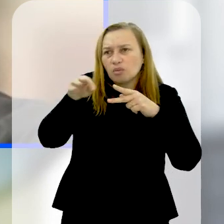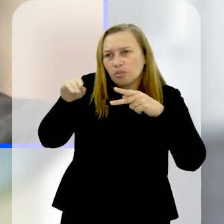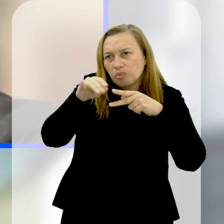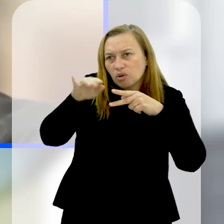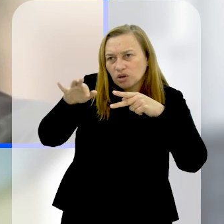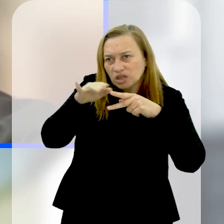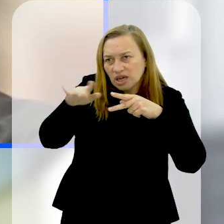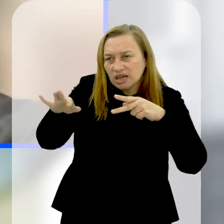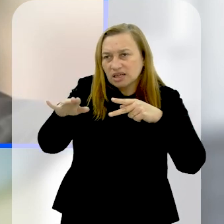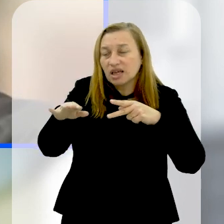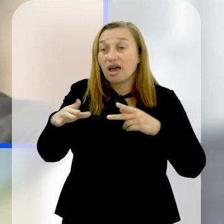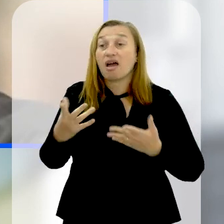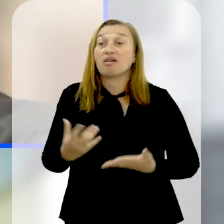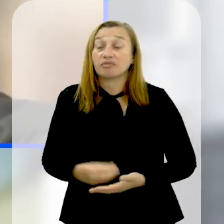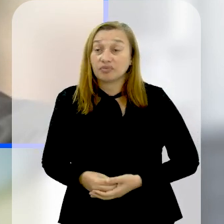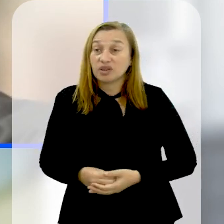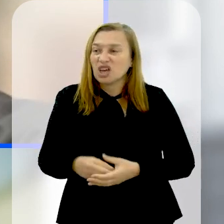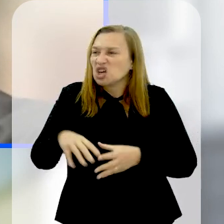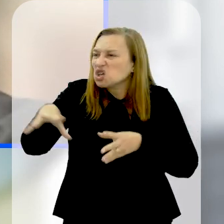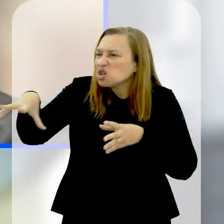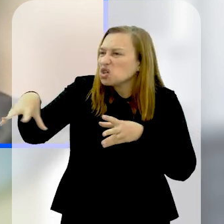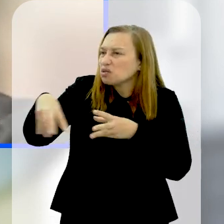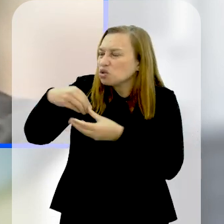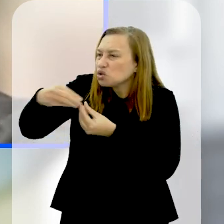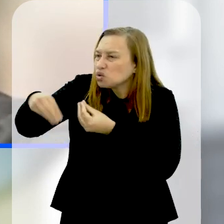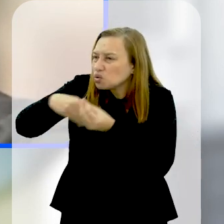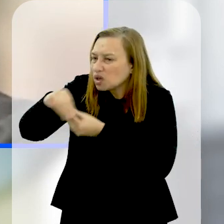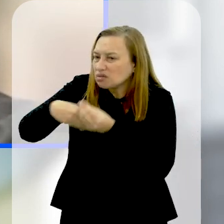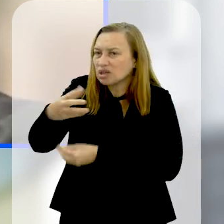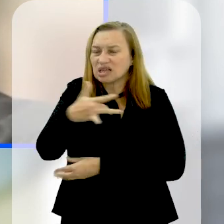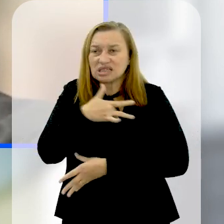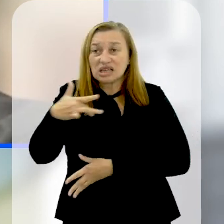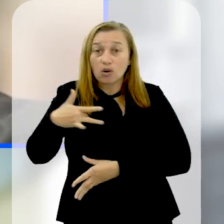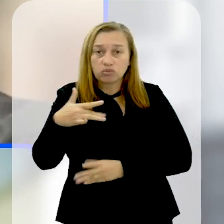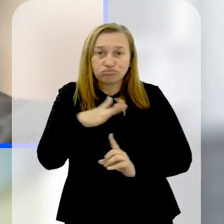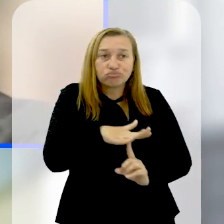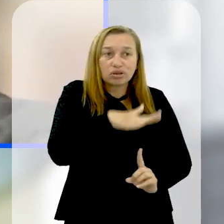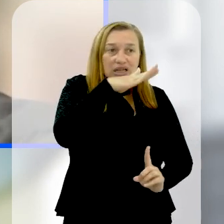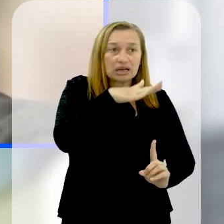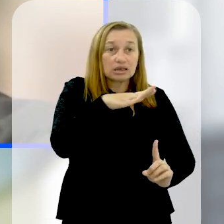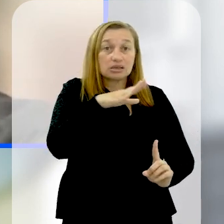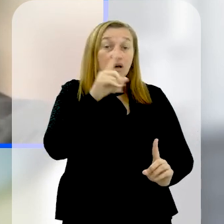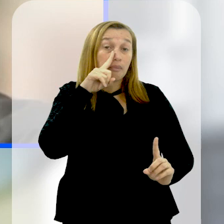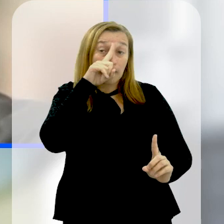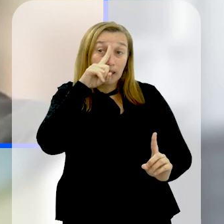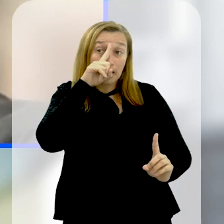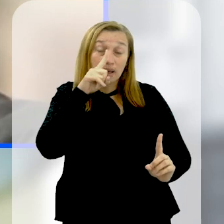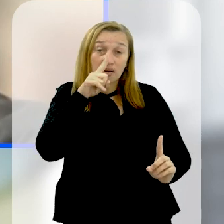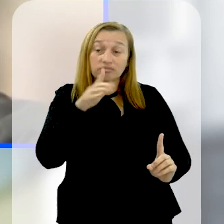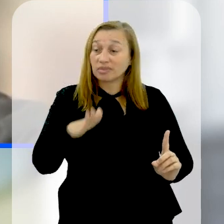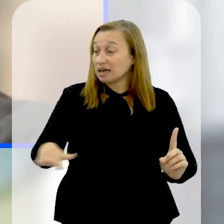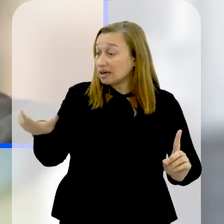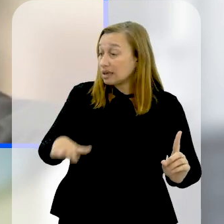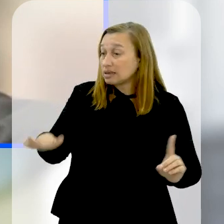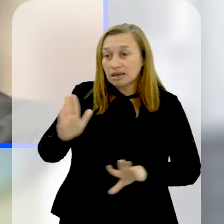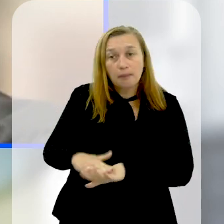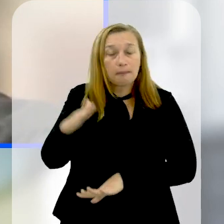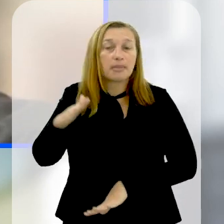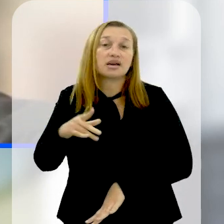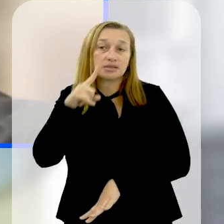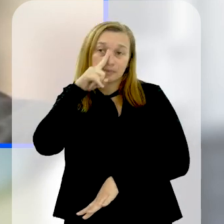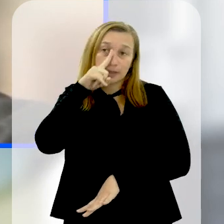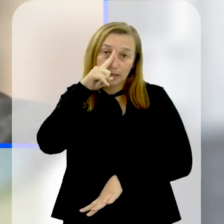E a presença desses produtos na saúde da criança, do adulto já é terrível. Foi um estudo realizado